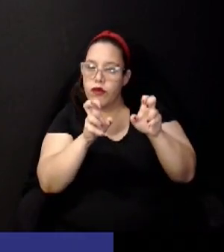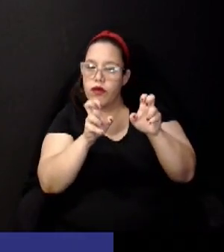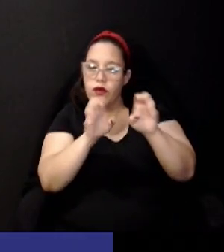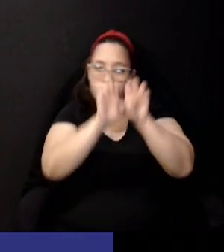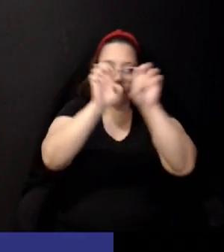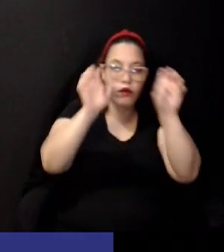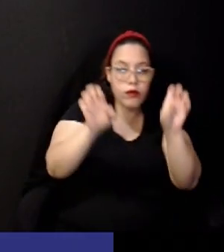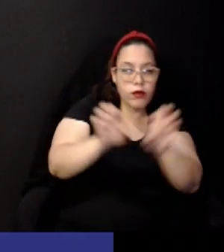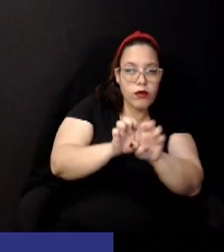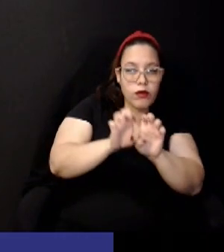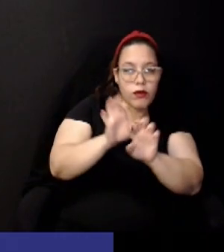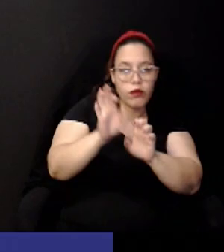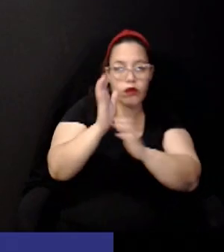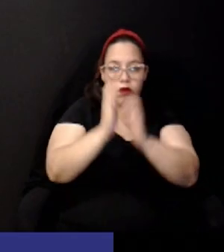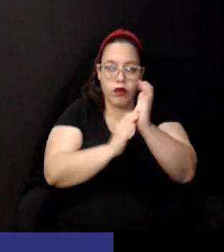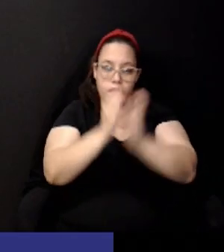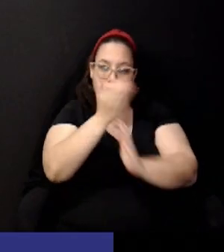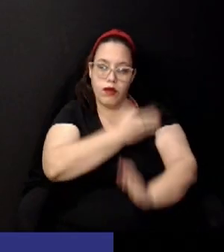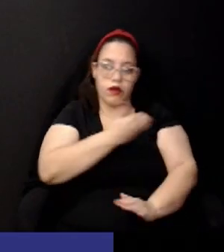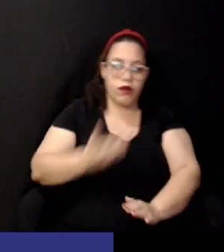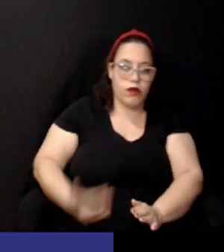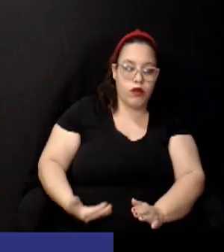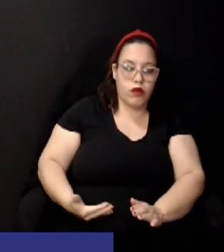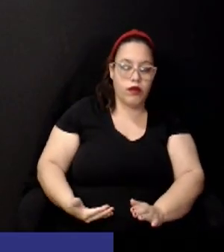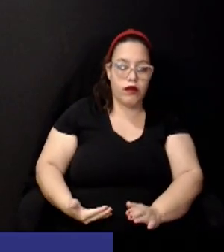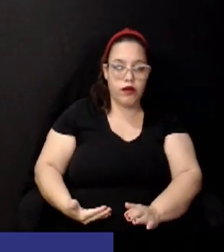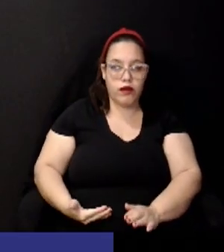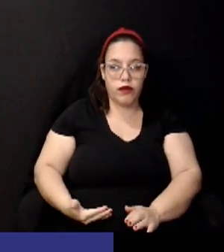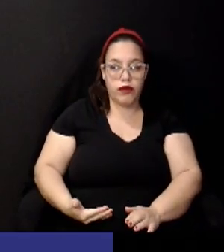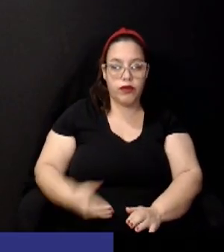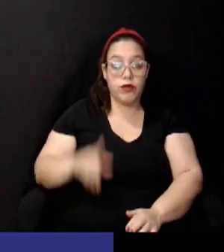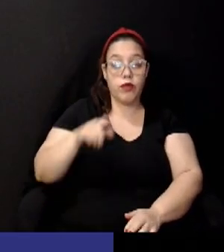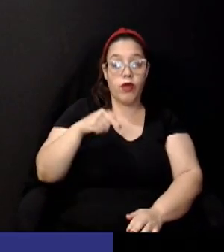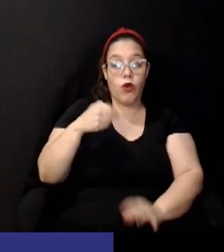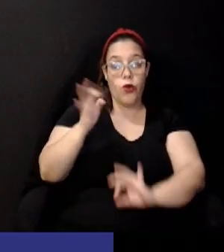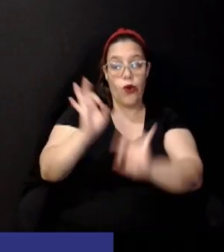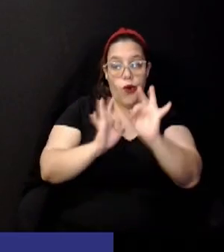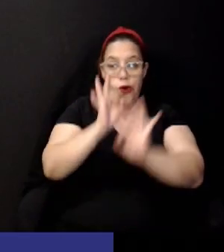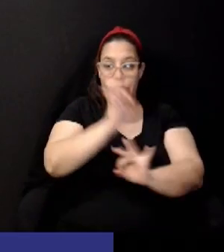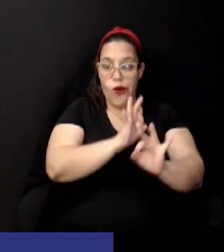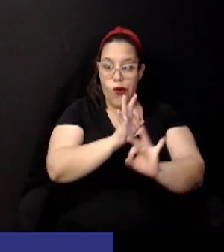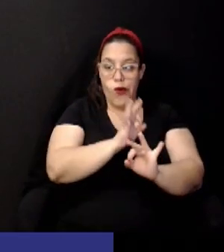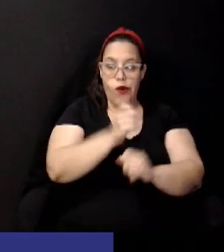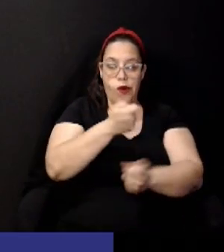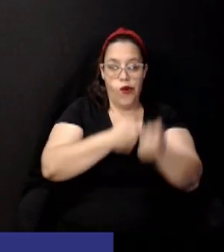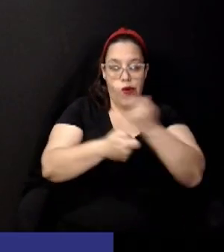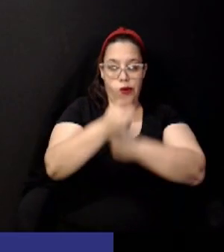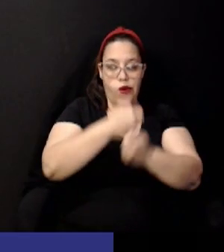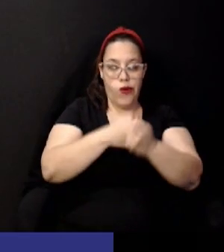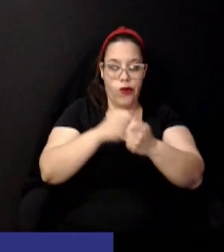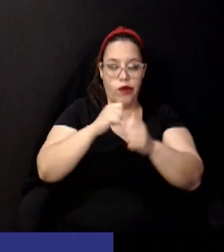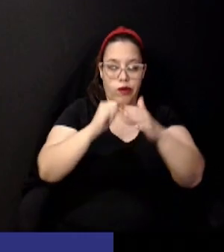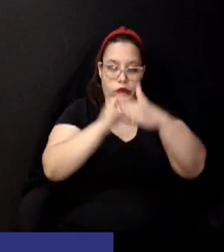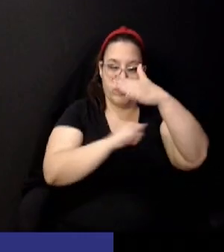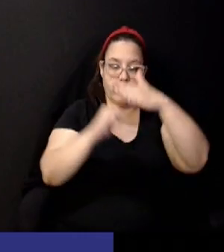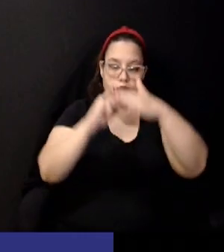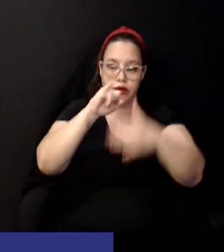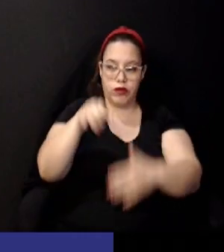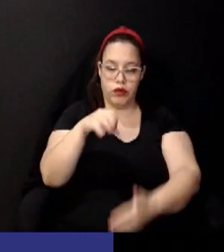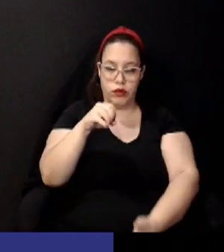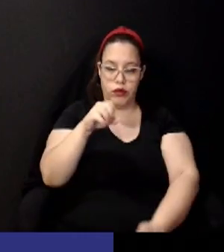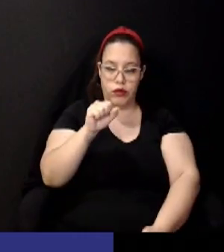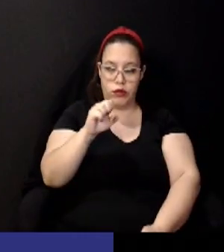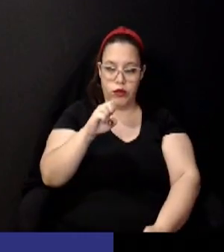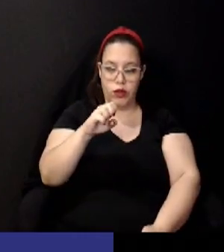de cargos, carreiras e vencimentos e da organização administrativa da Fundação José Pedro de